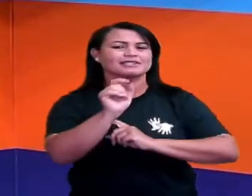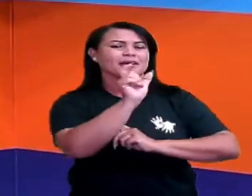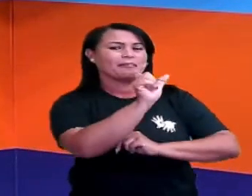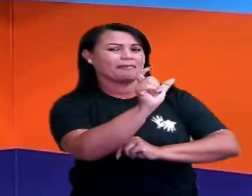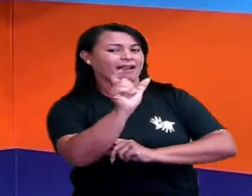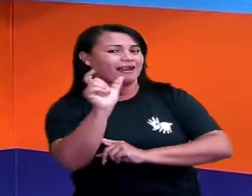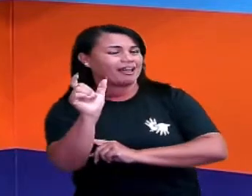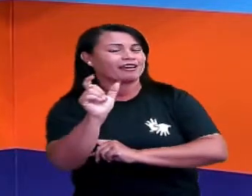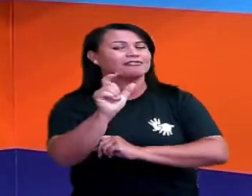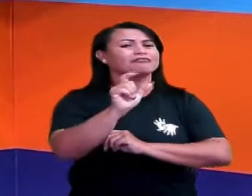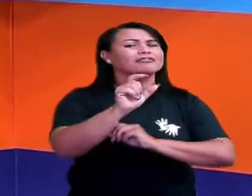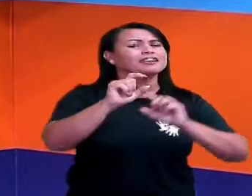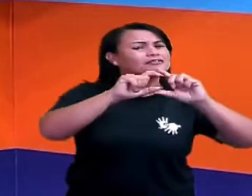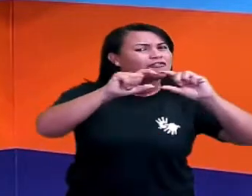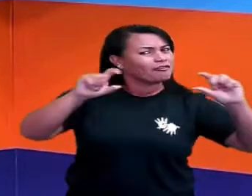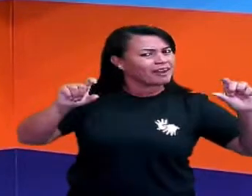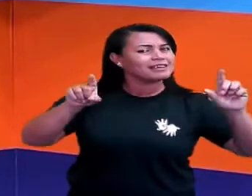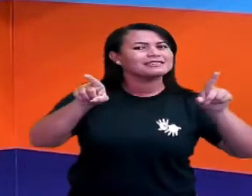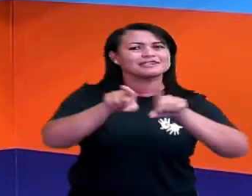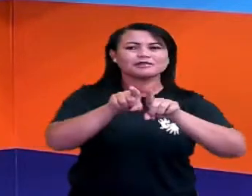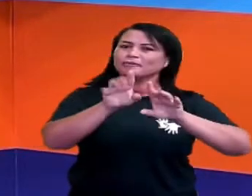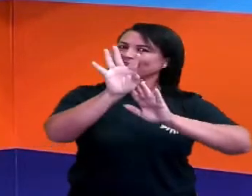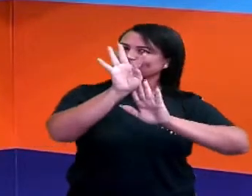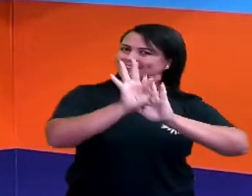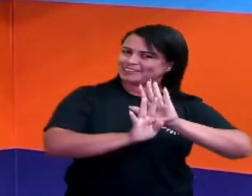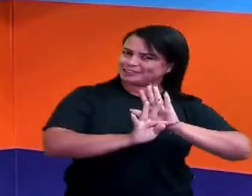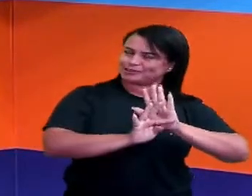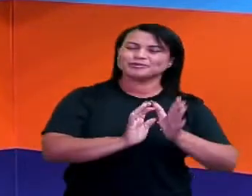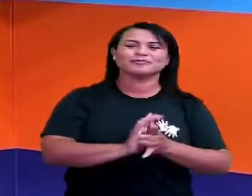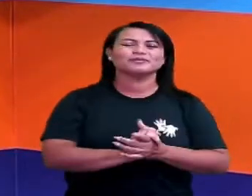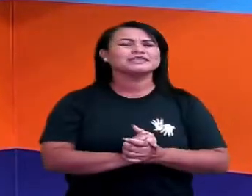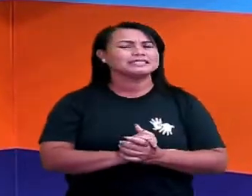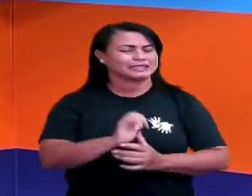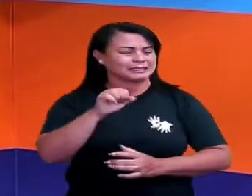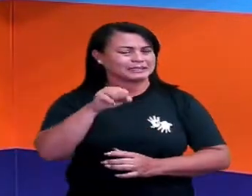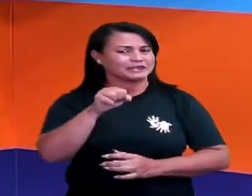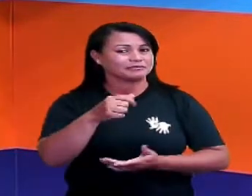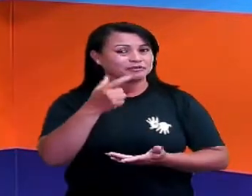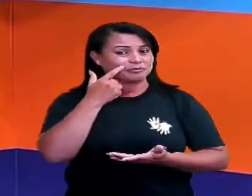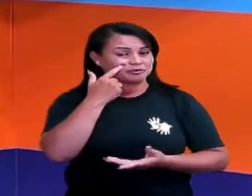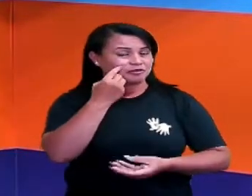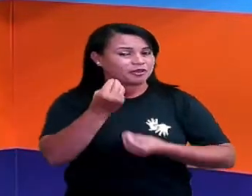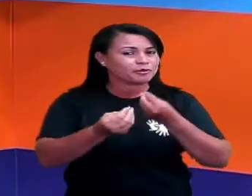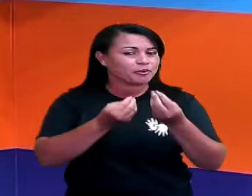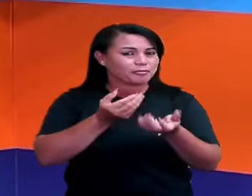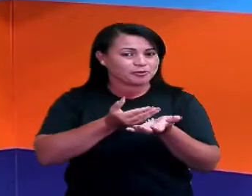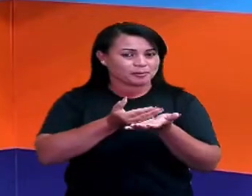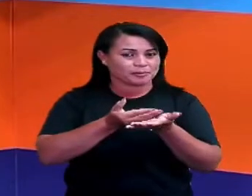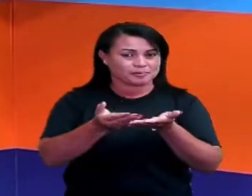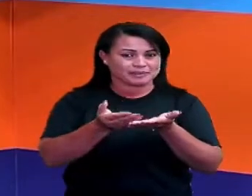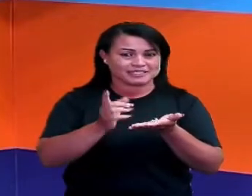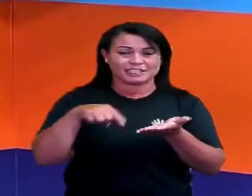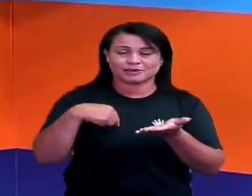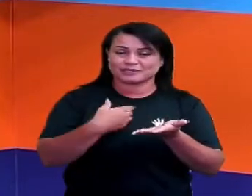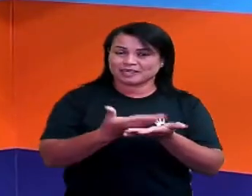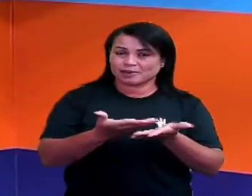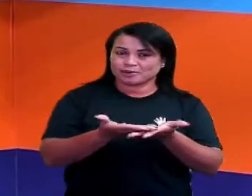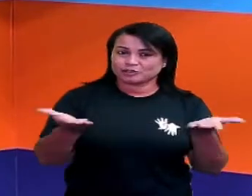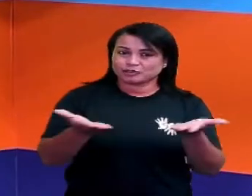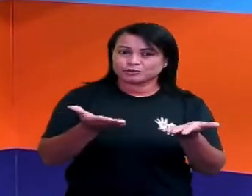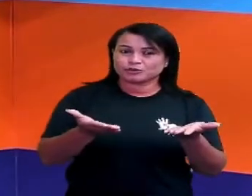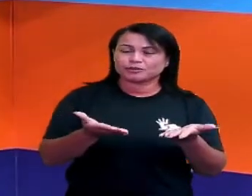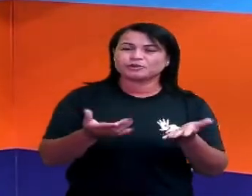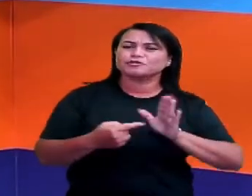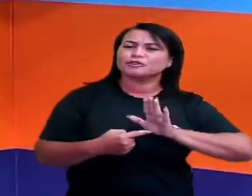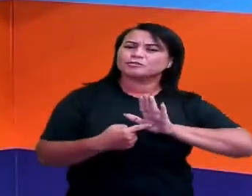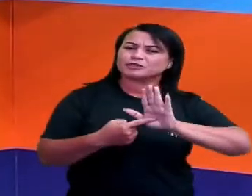palavras, frases ou até mesmo textos. Isso mesmo. Para a gente começar a nossa aula de hoje, eu